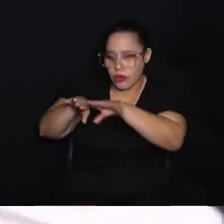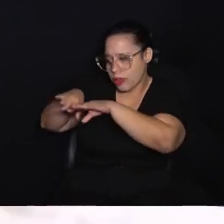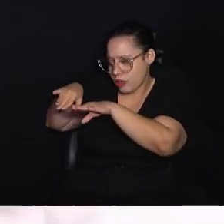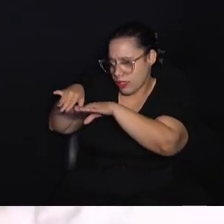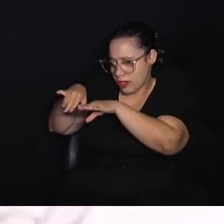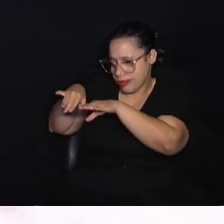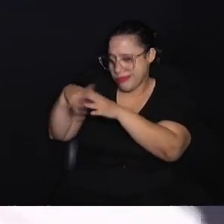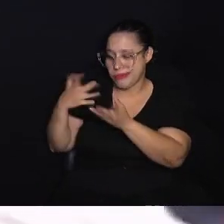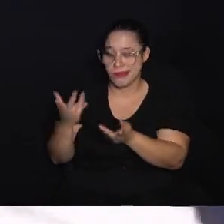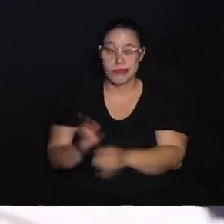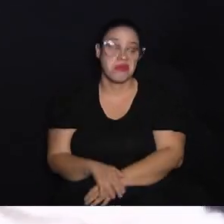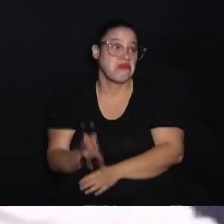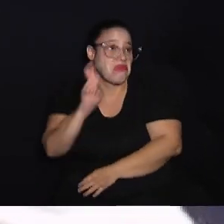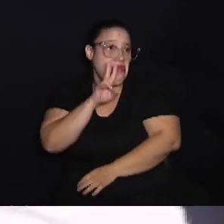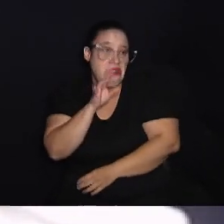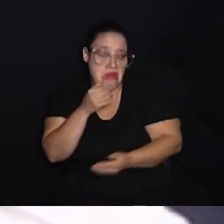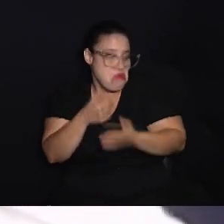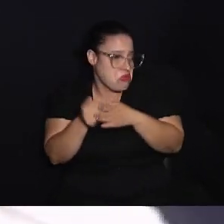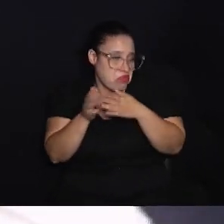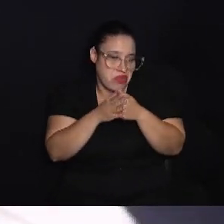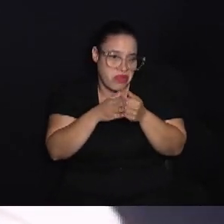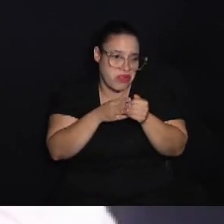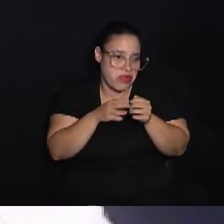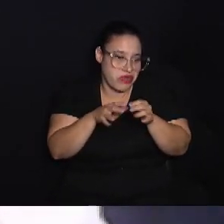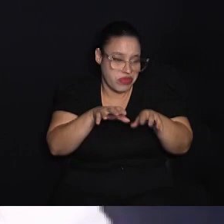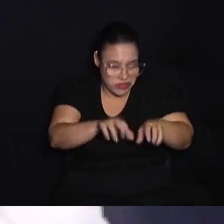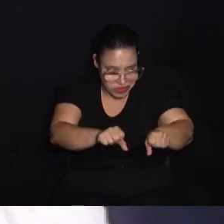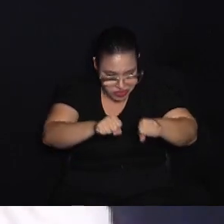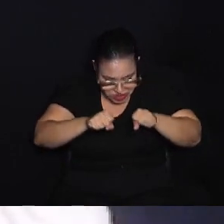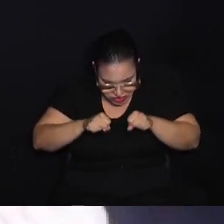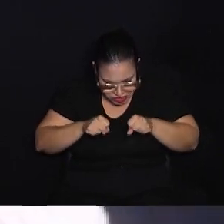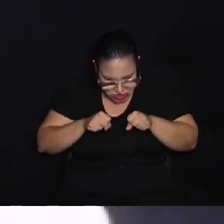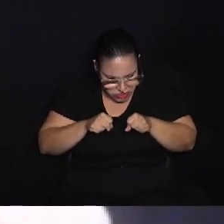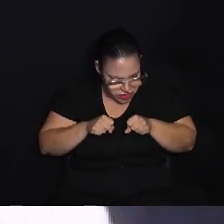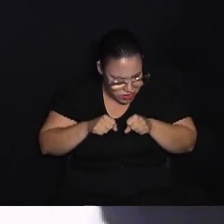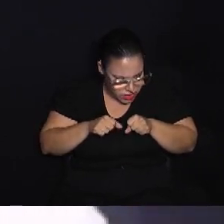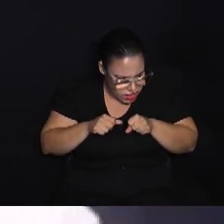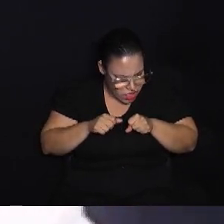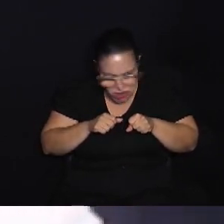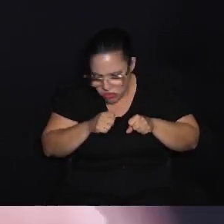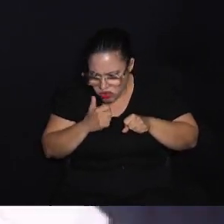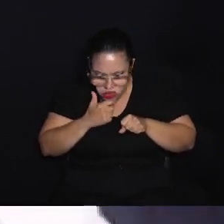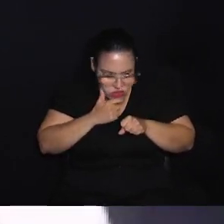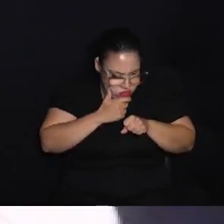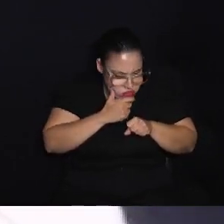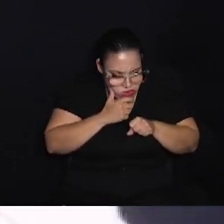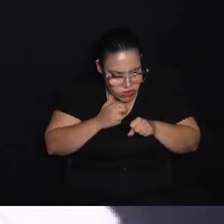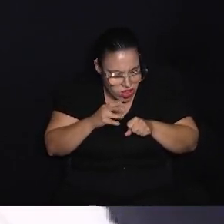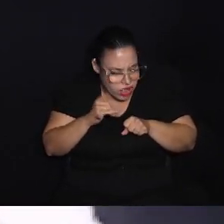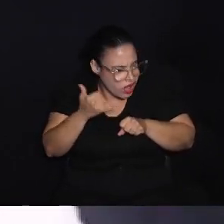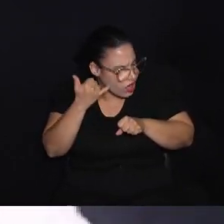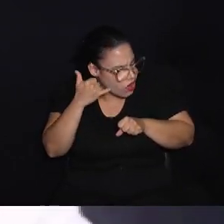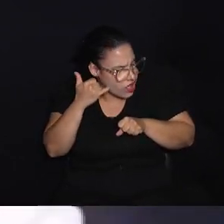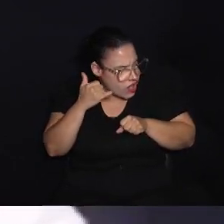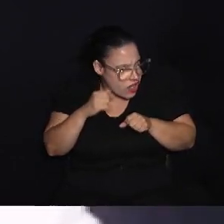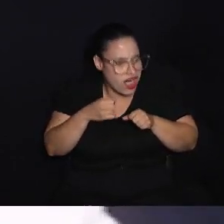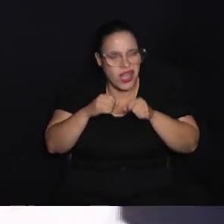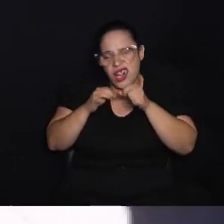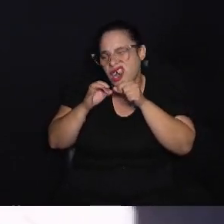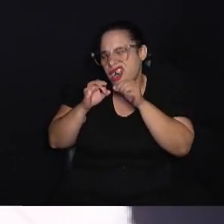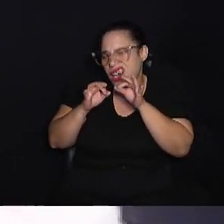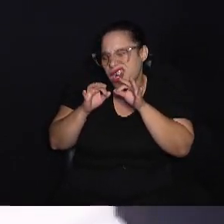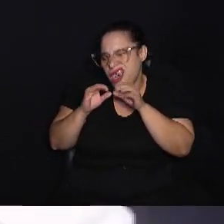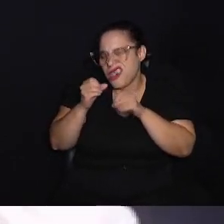geladeira que está no canto, naquele quintal que já não se usa mais, aquela gaveta cheia de cabos, carregadores,